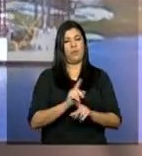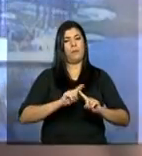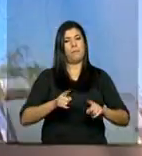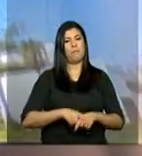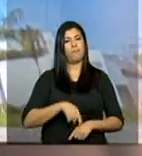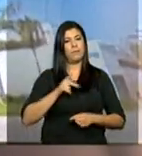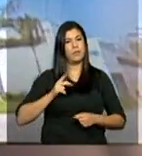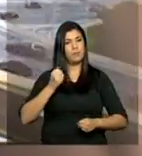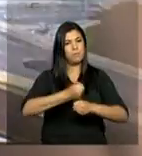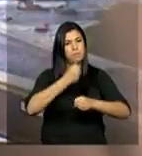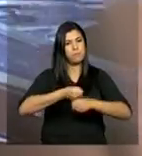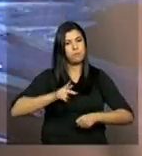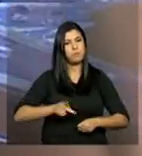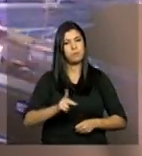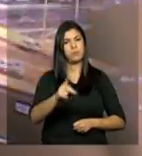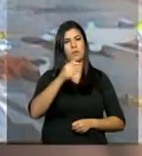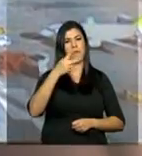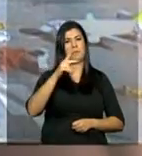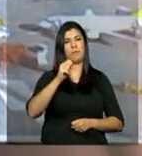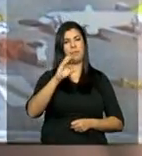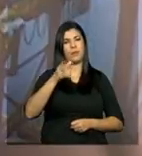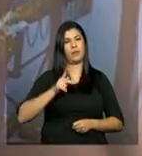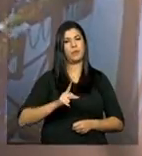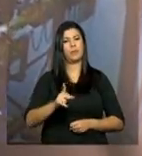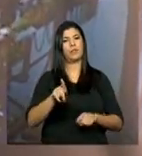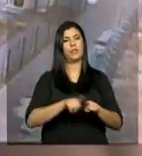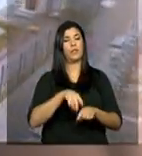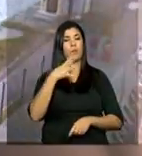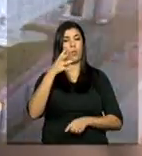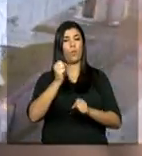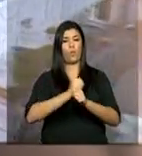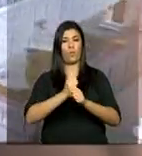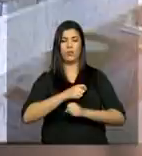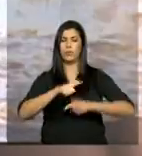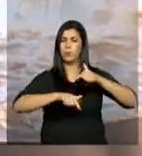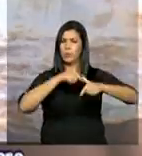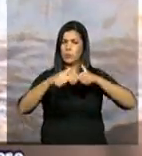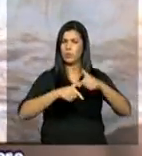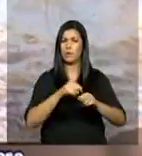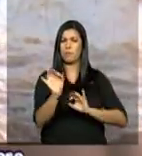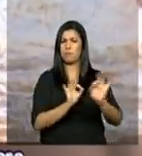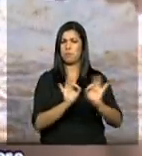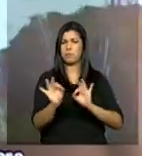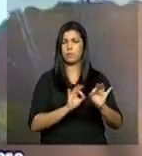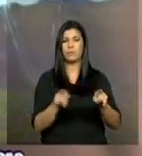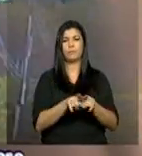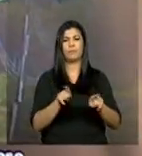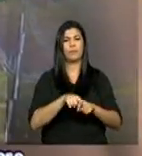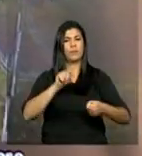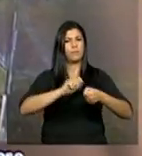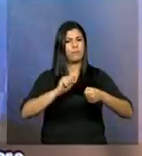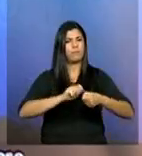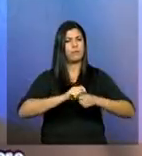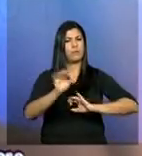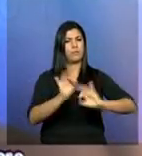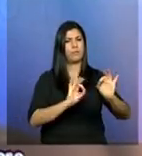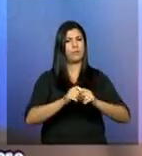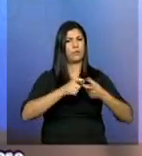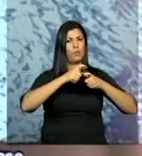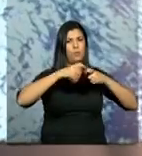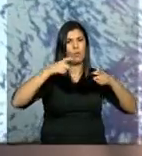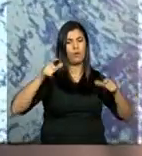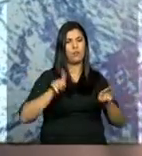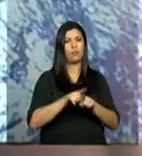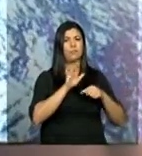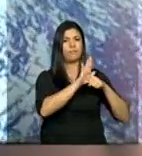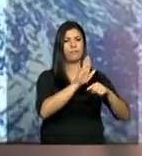as obras do PAC 2 não param. Foram 4 anos de muito trabalho, planejamento e execução de um projeto grandioso